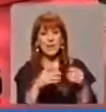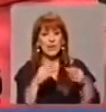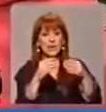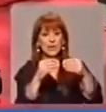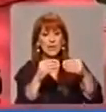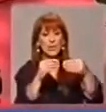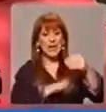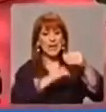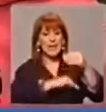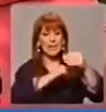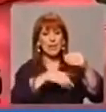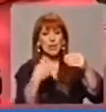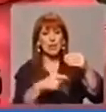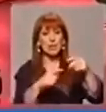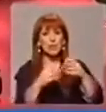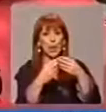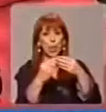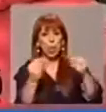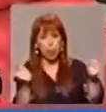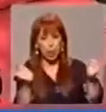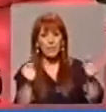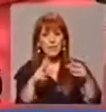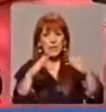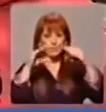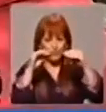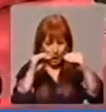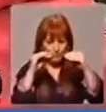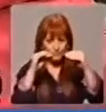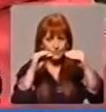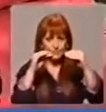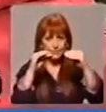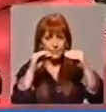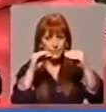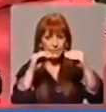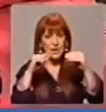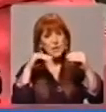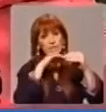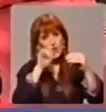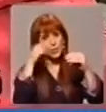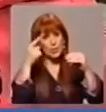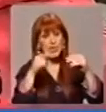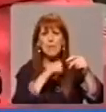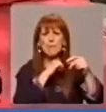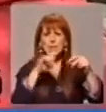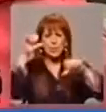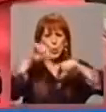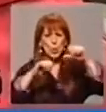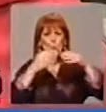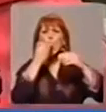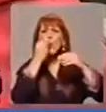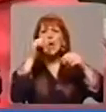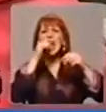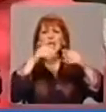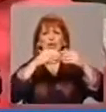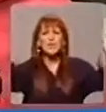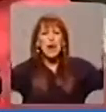certa temperatura, vai fundir e vai selar no final, após o arrefecimento. Isso permite que o líquido não saia dentro dos